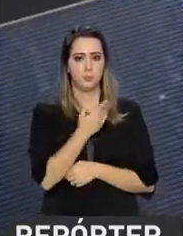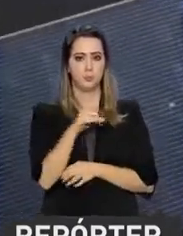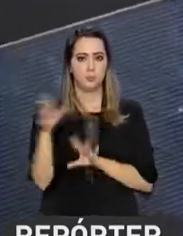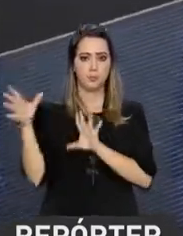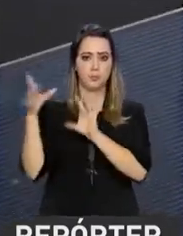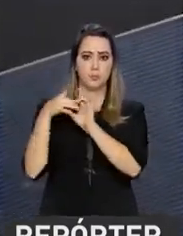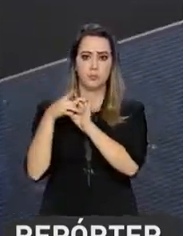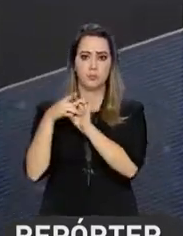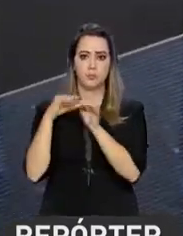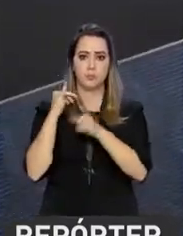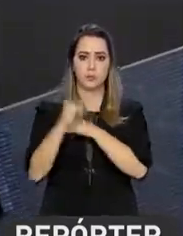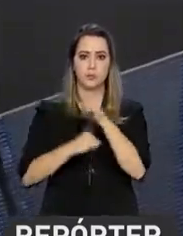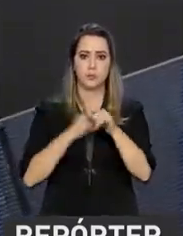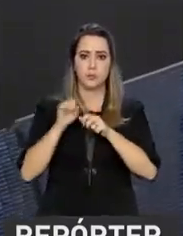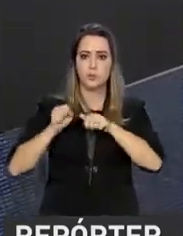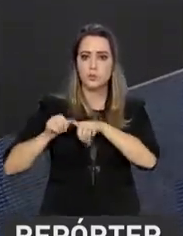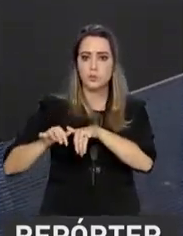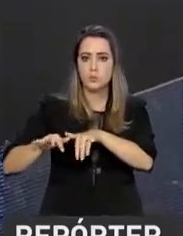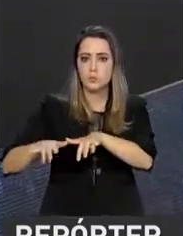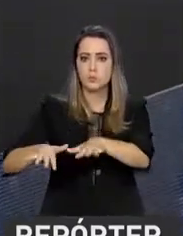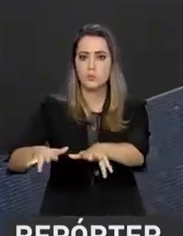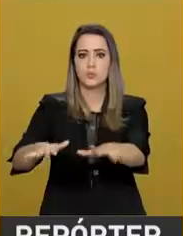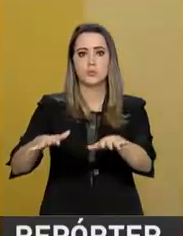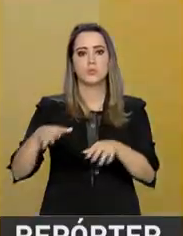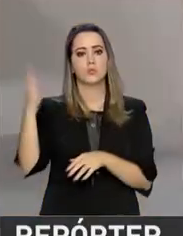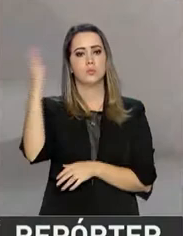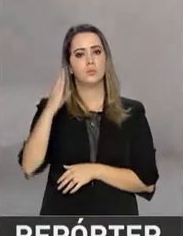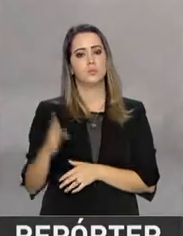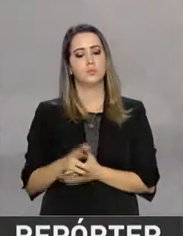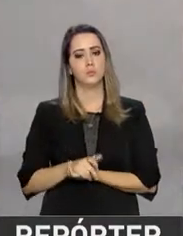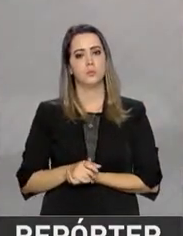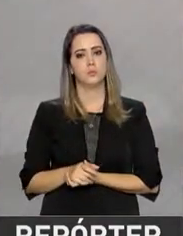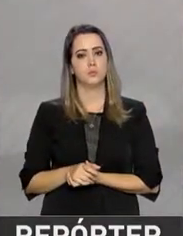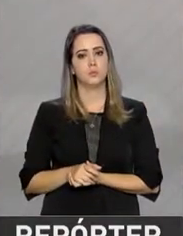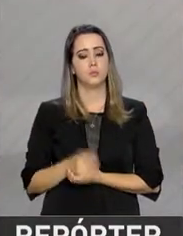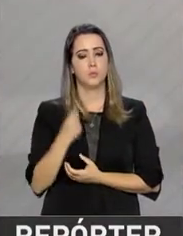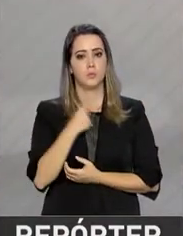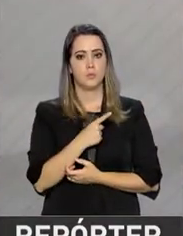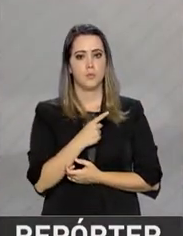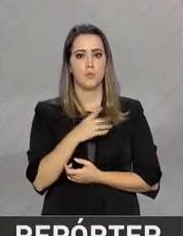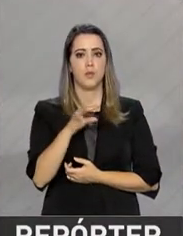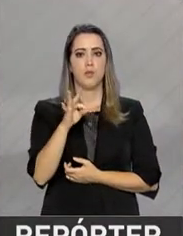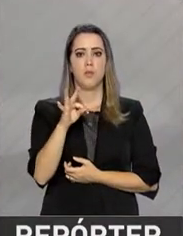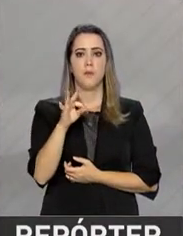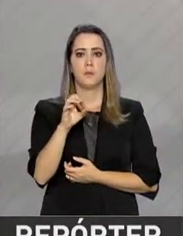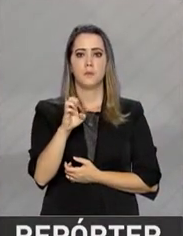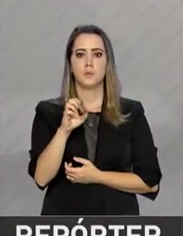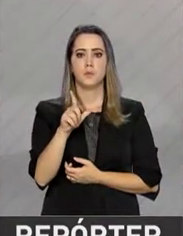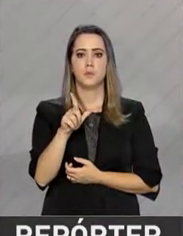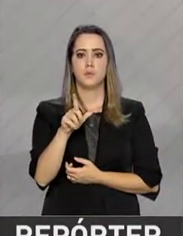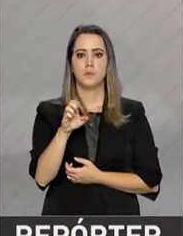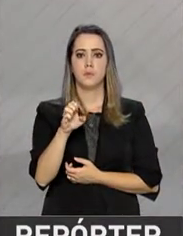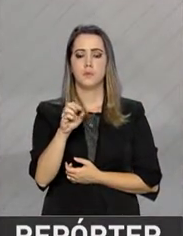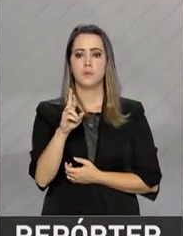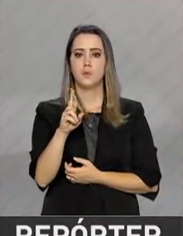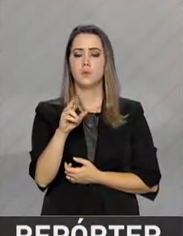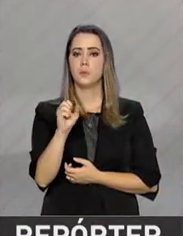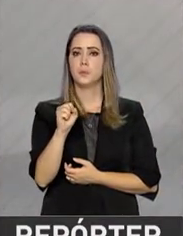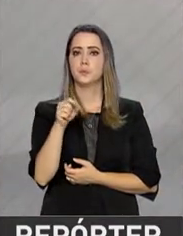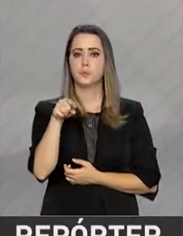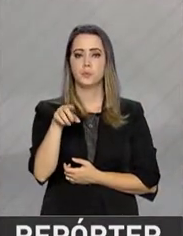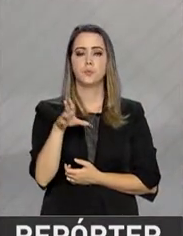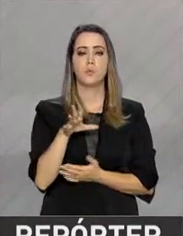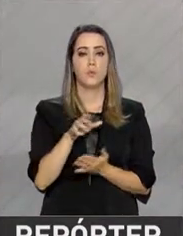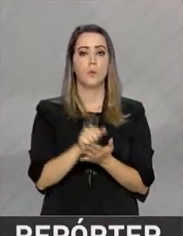conexão em banda larga para regiões remotas do país. Em terra, a Telebrás vai assumir a operação do serviço